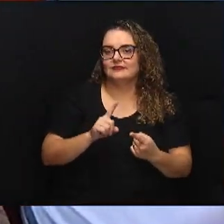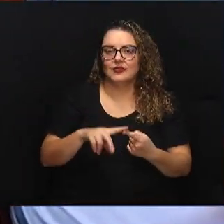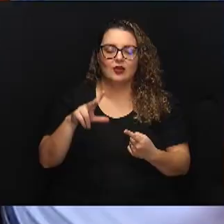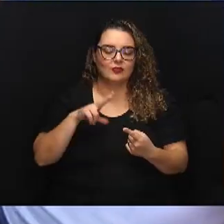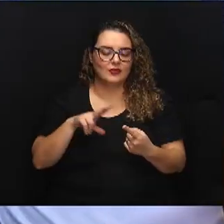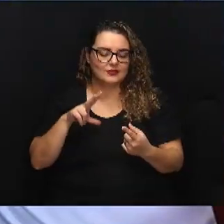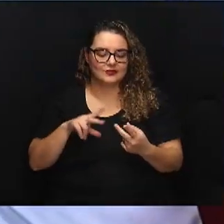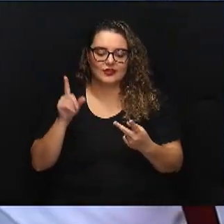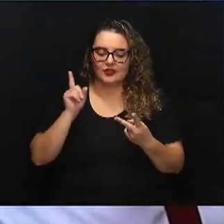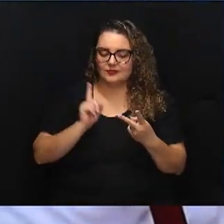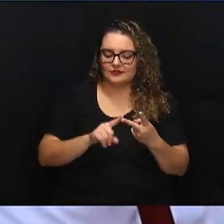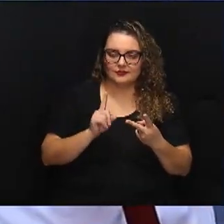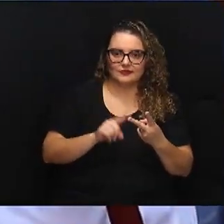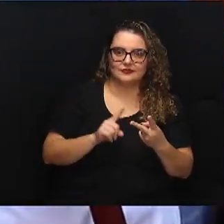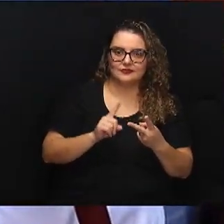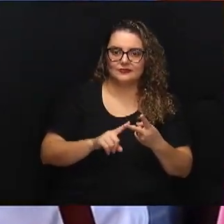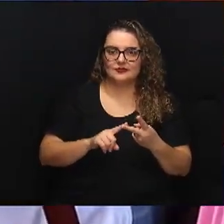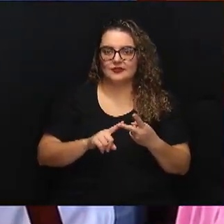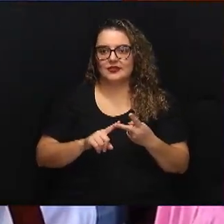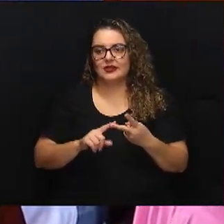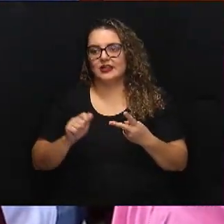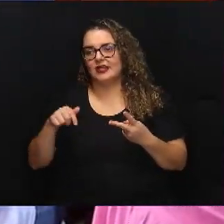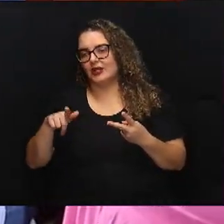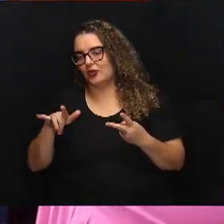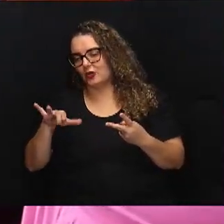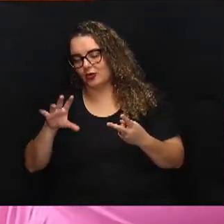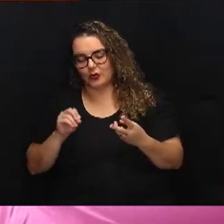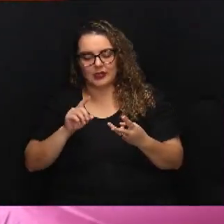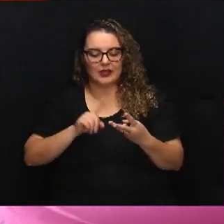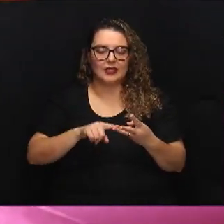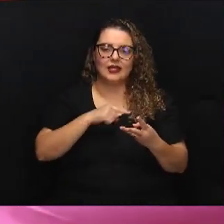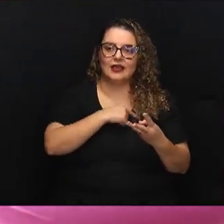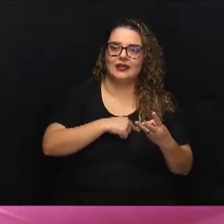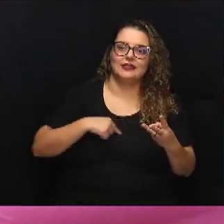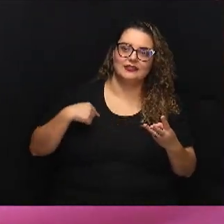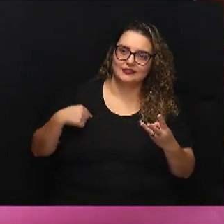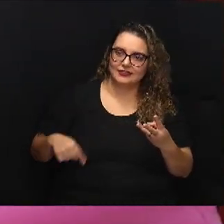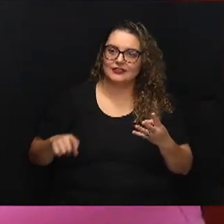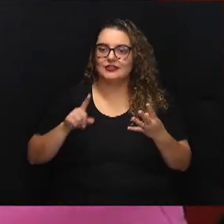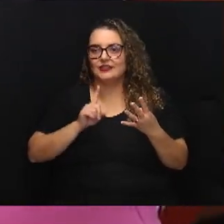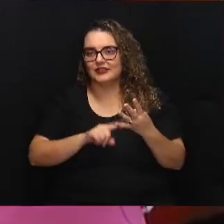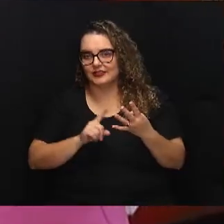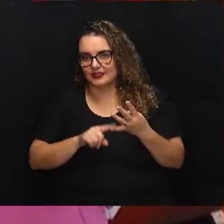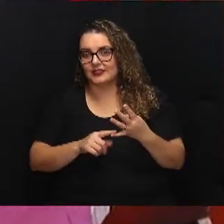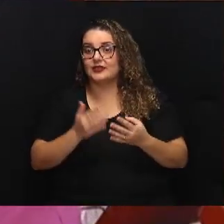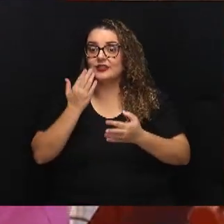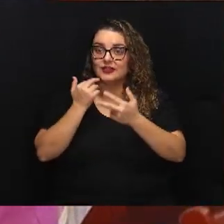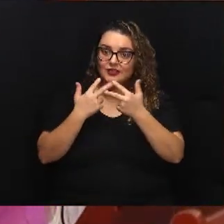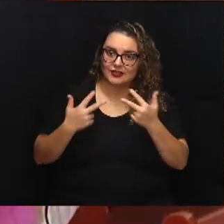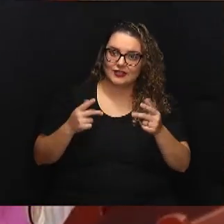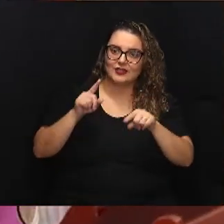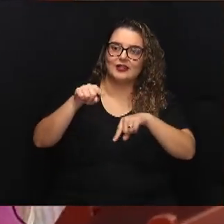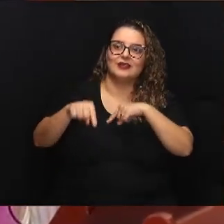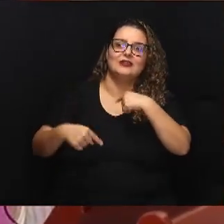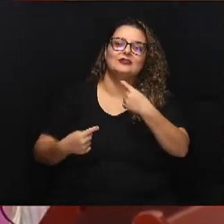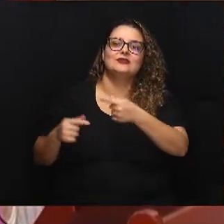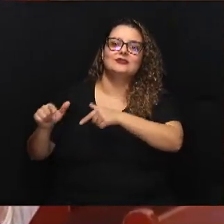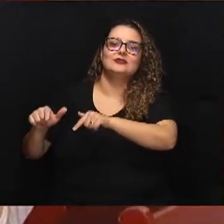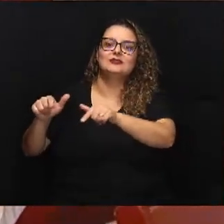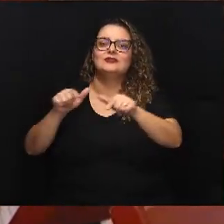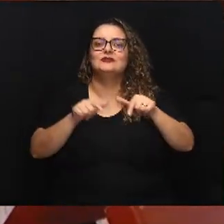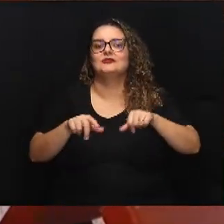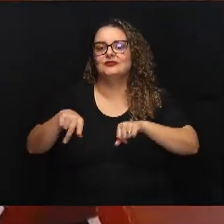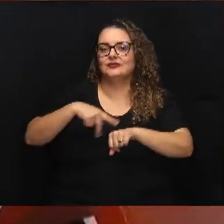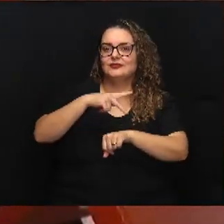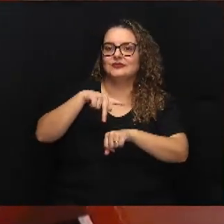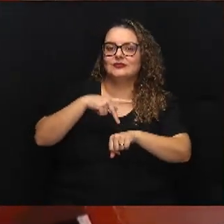Portugal, nós temos também da Angola, temos a China e temos também comida de outras partes do nosso